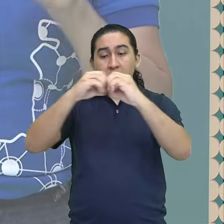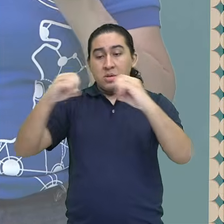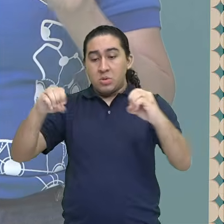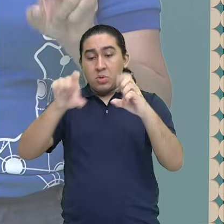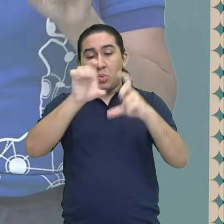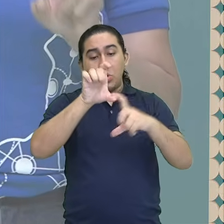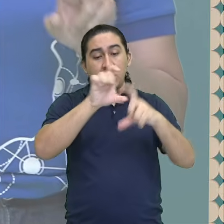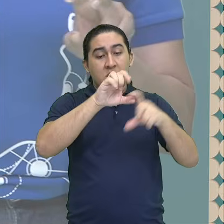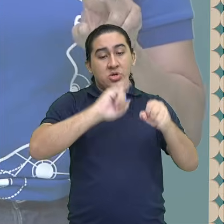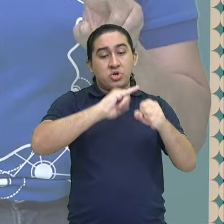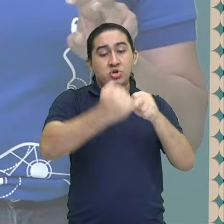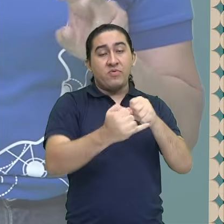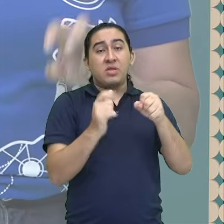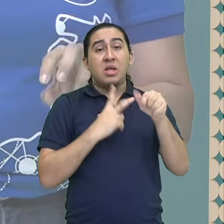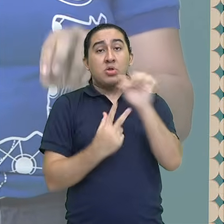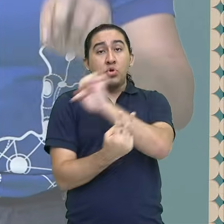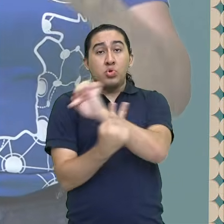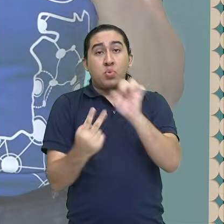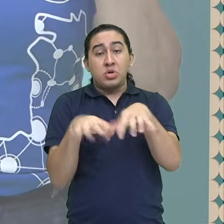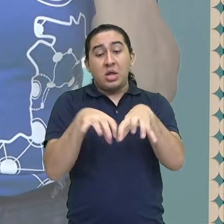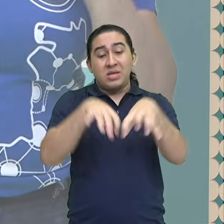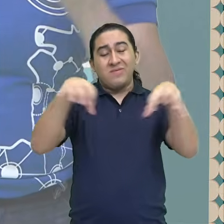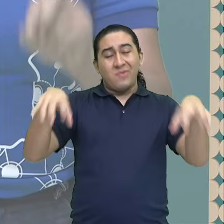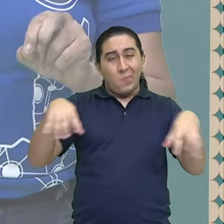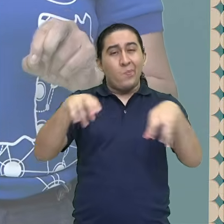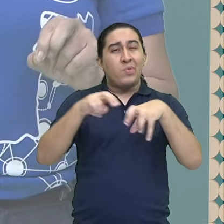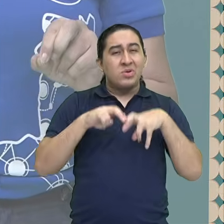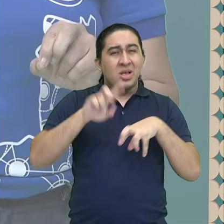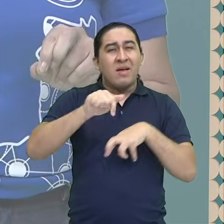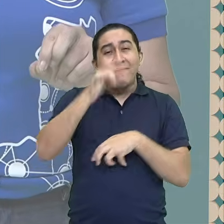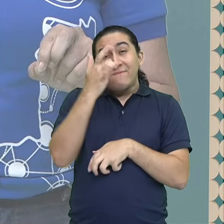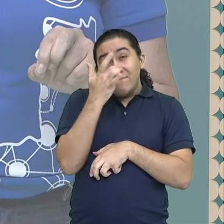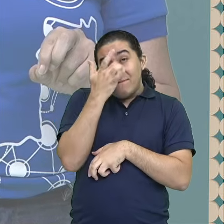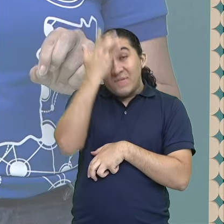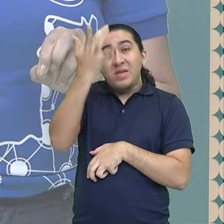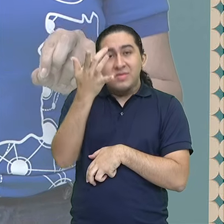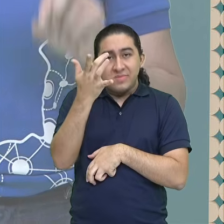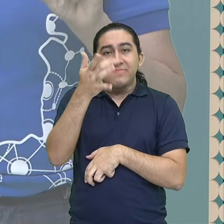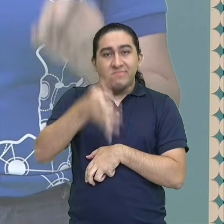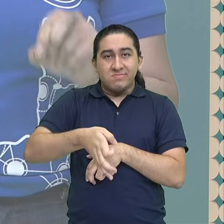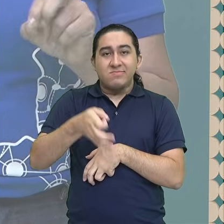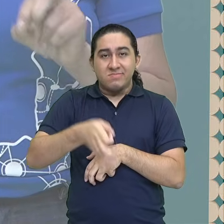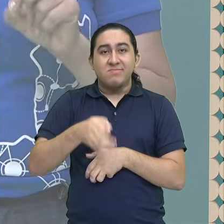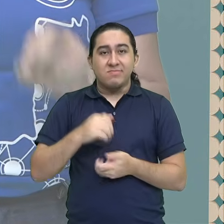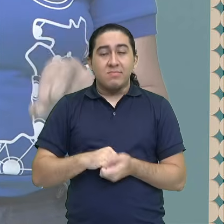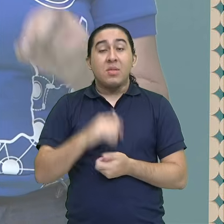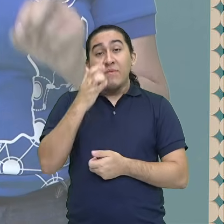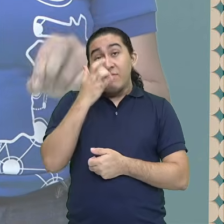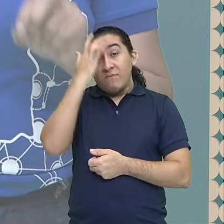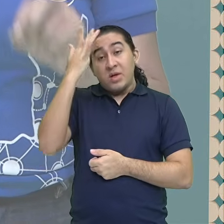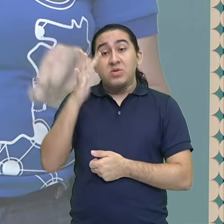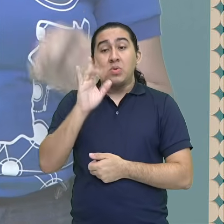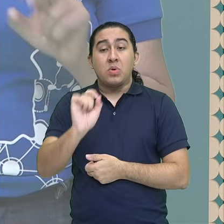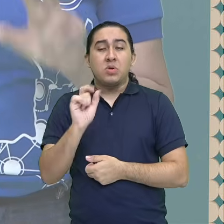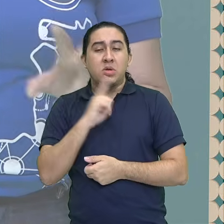nós temos duas classificações. Por isso que é muito fácil, minha gente. Muito fácil